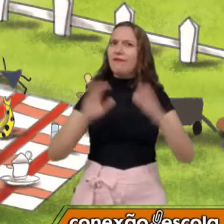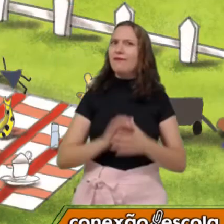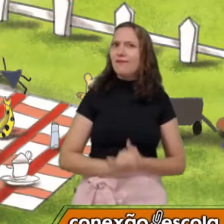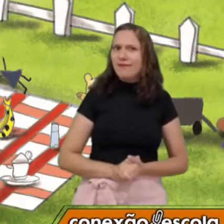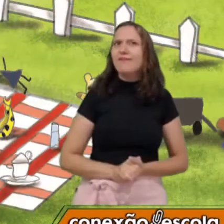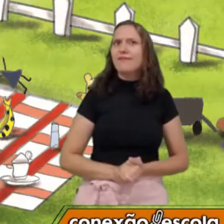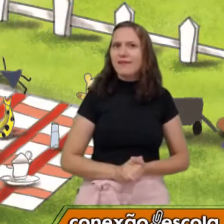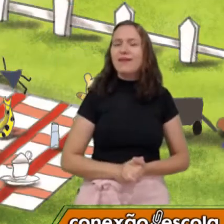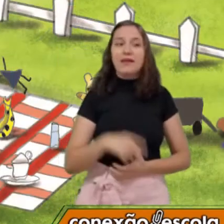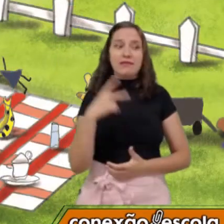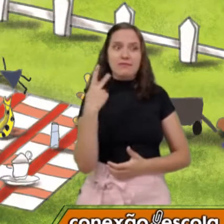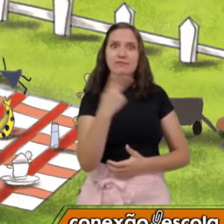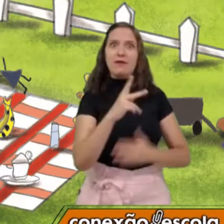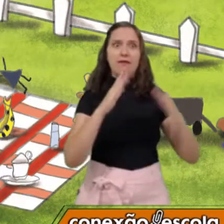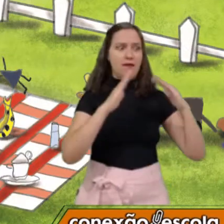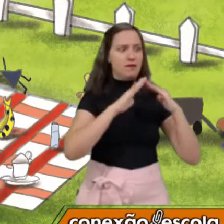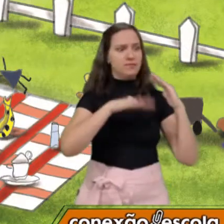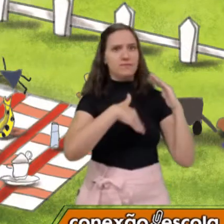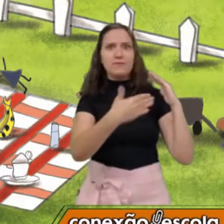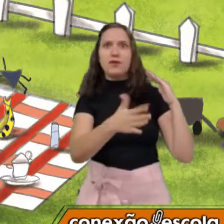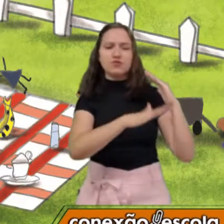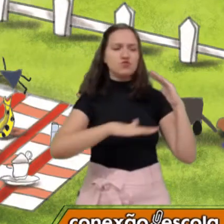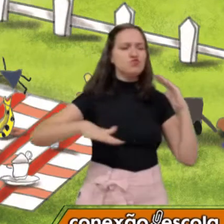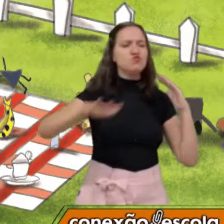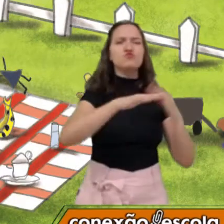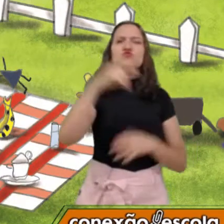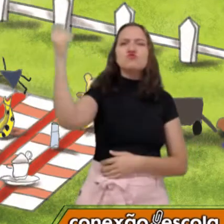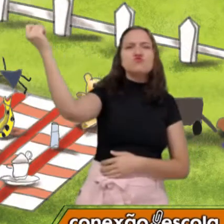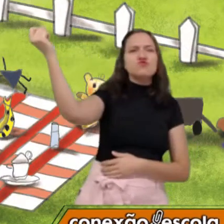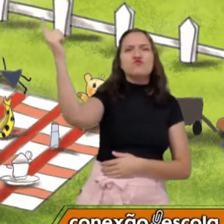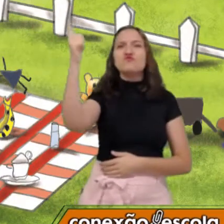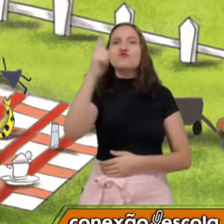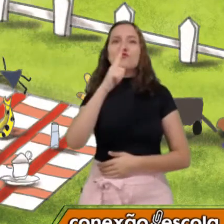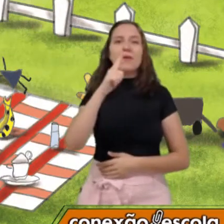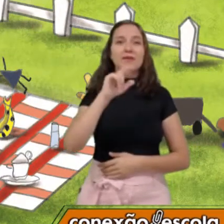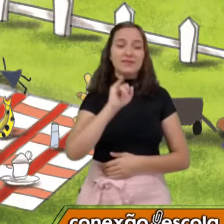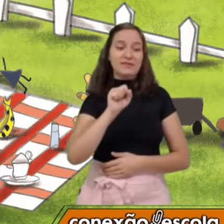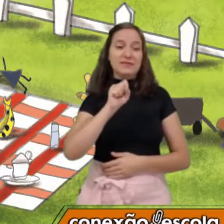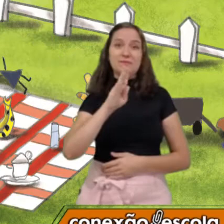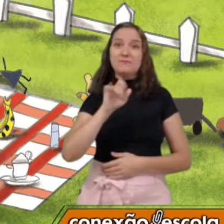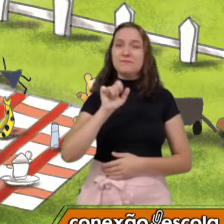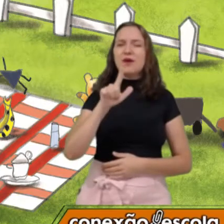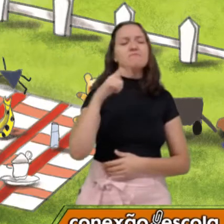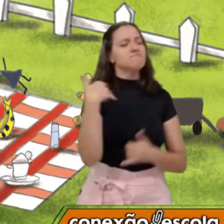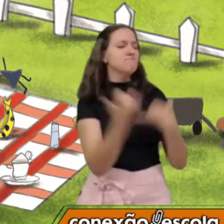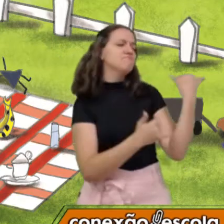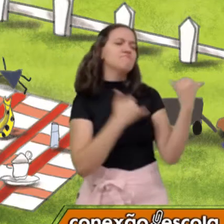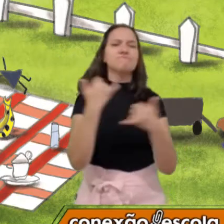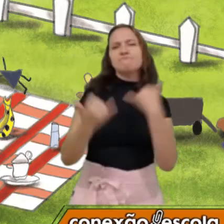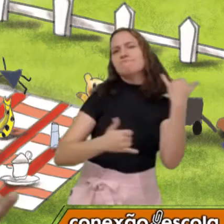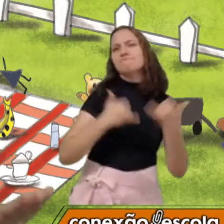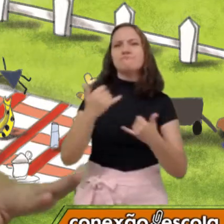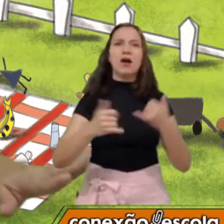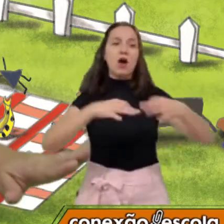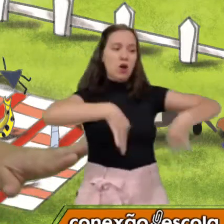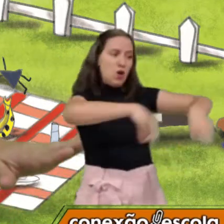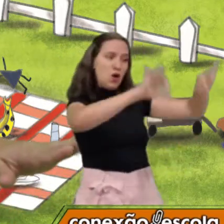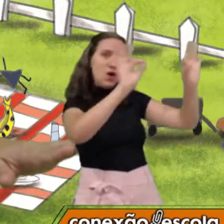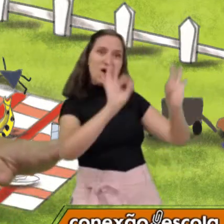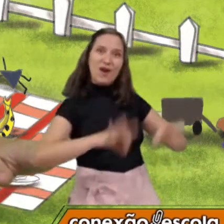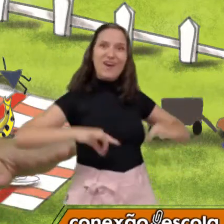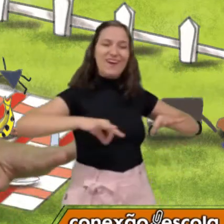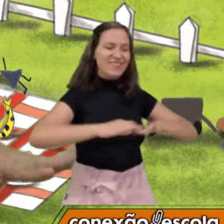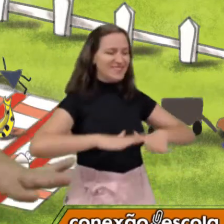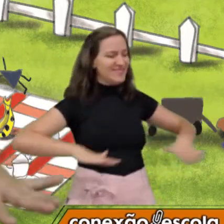no quintal da sua casa numa tarde ensolarada Isabel começou a brincar um piquenique